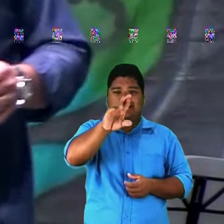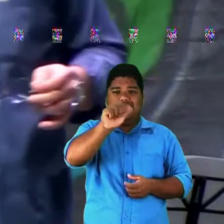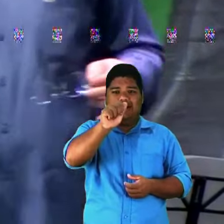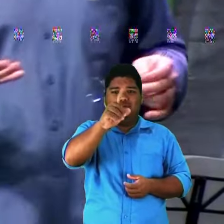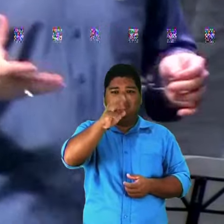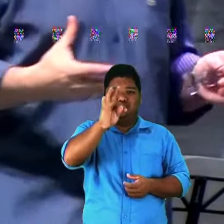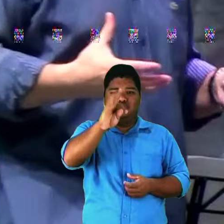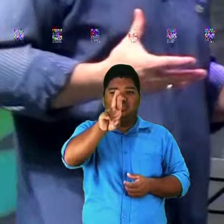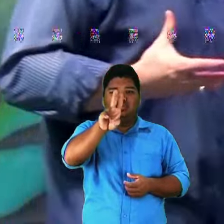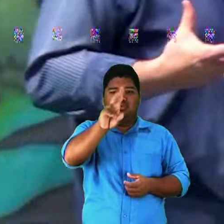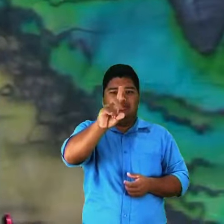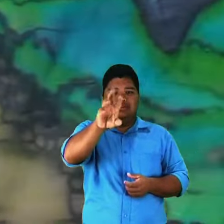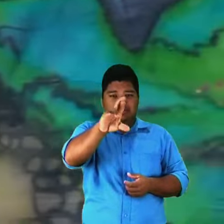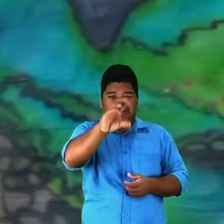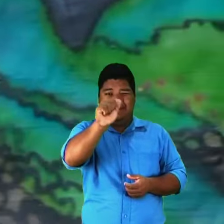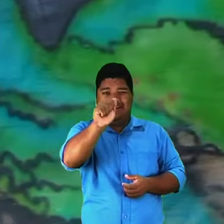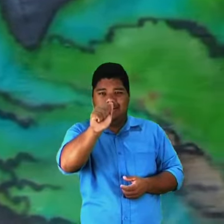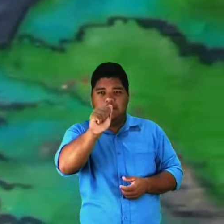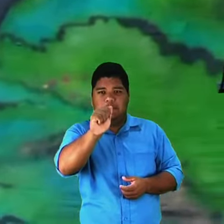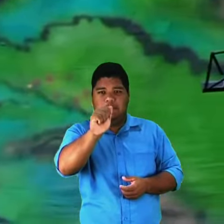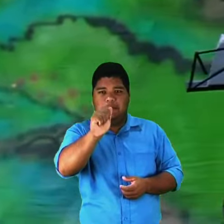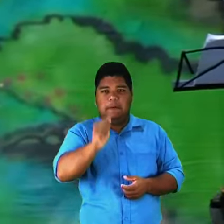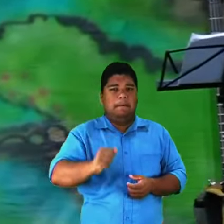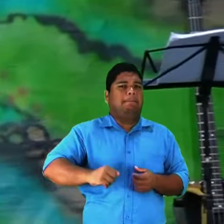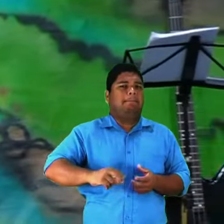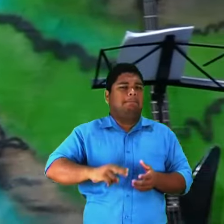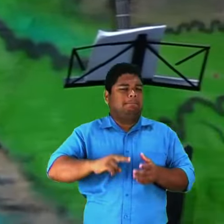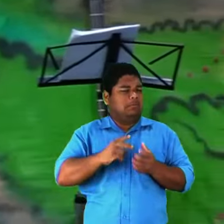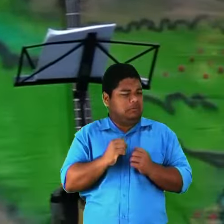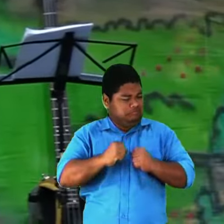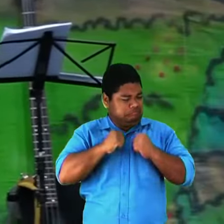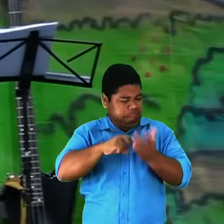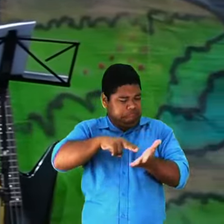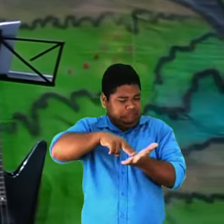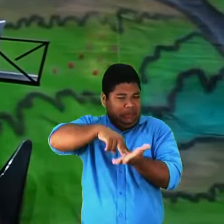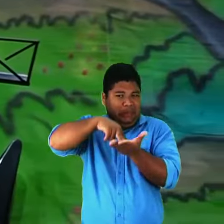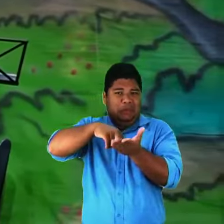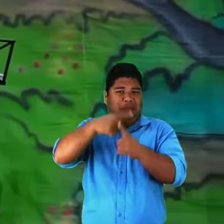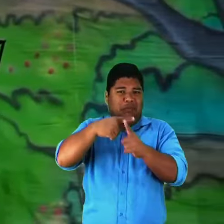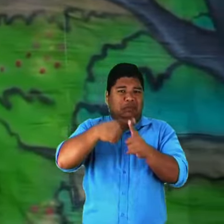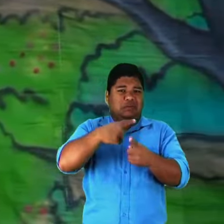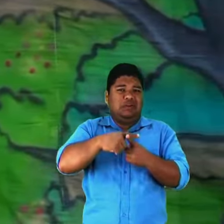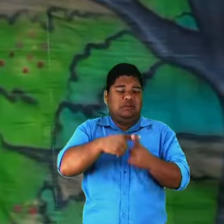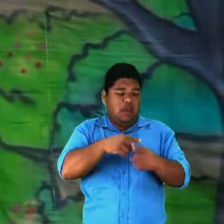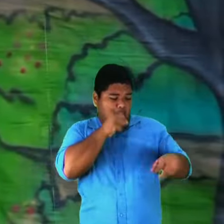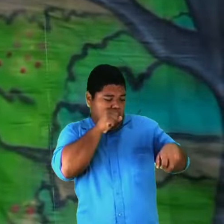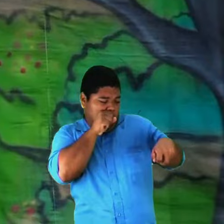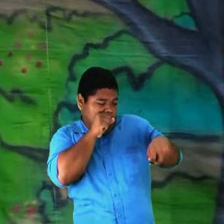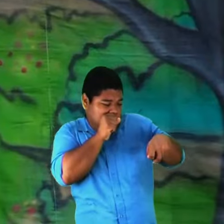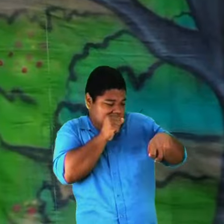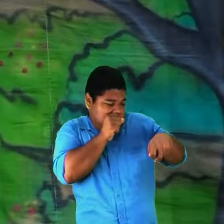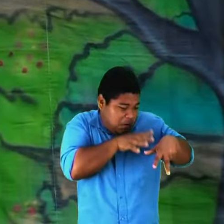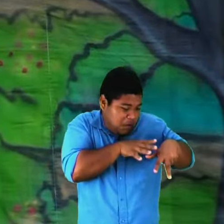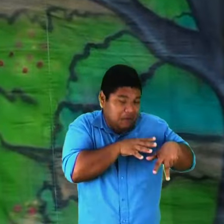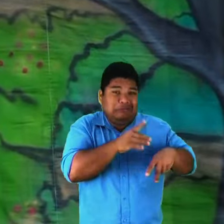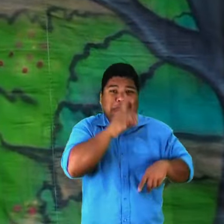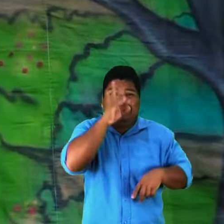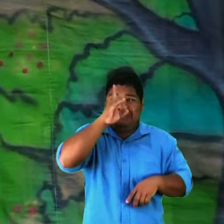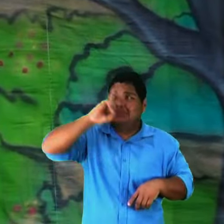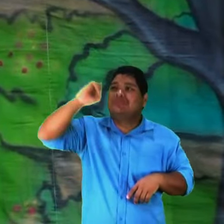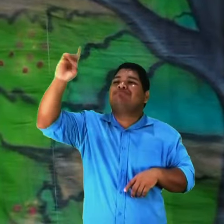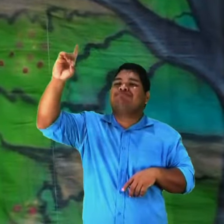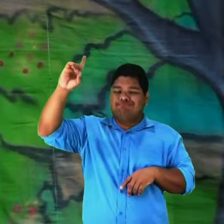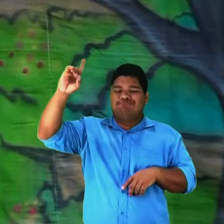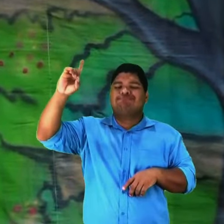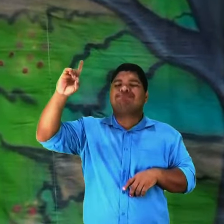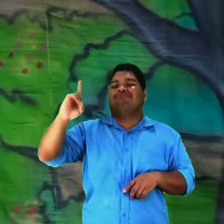escrita, muito bem estruturada, porque foi inspirado por Deus. Não é outro motivo. E por